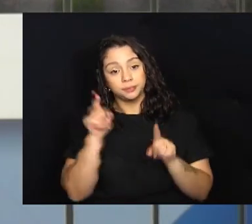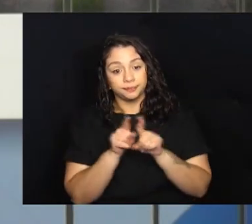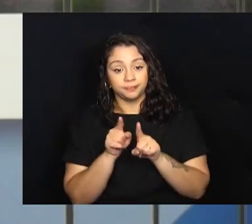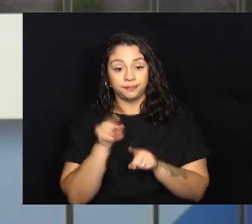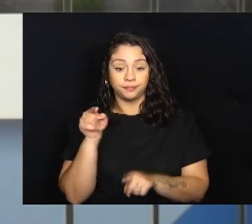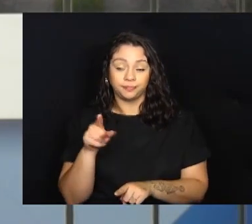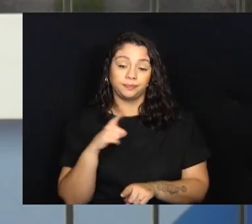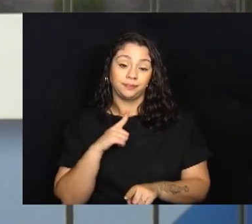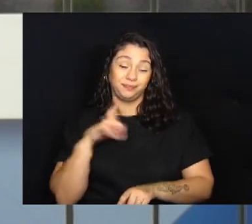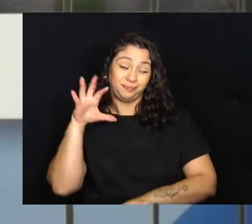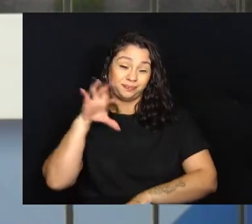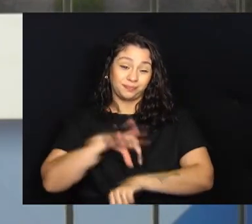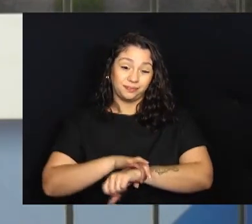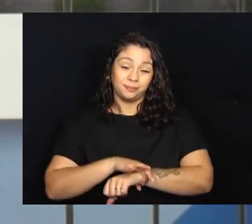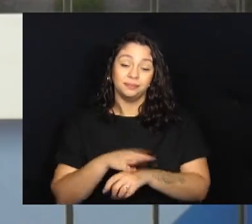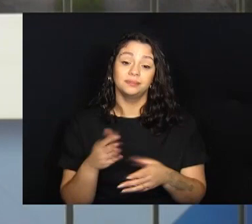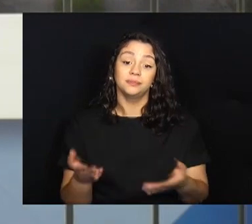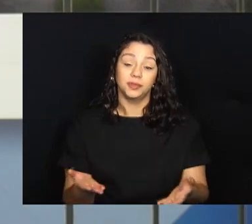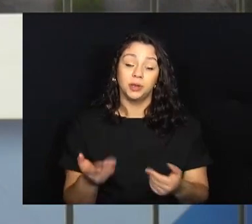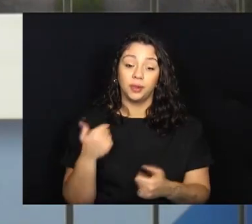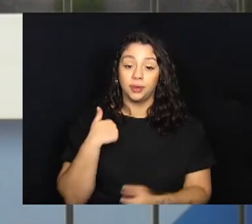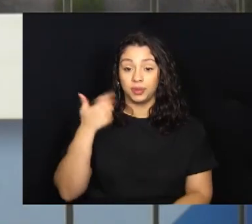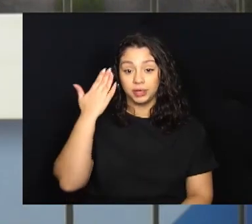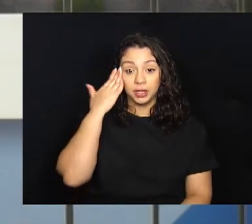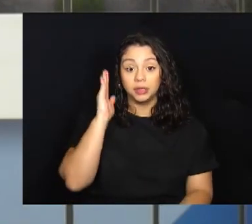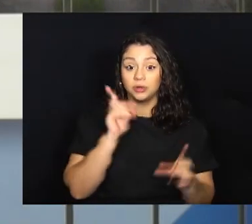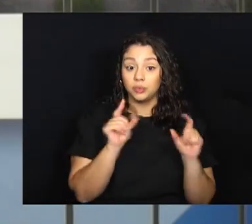de contaminação. Então, eu entendo que é toda